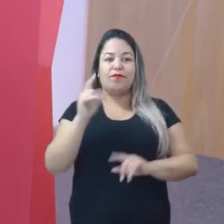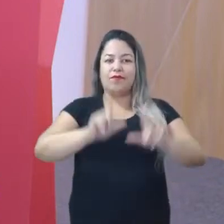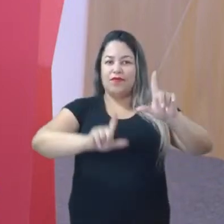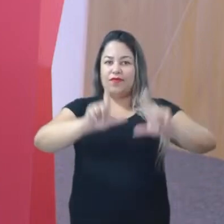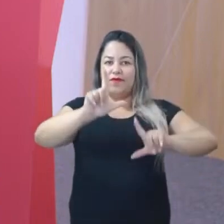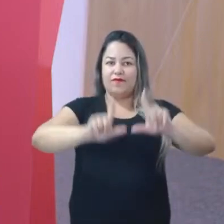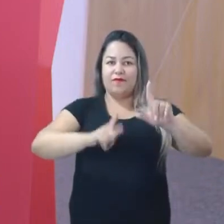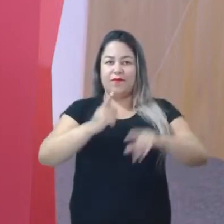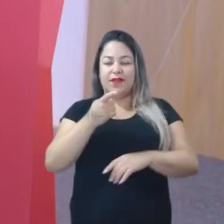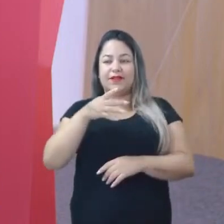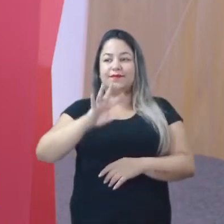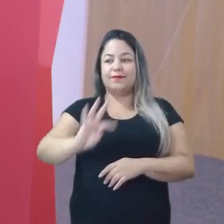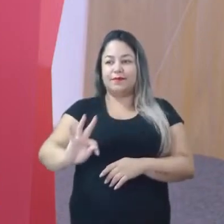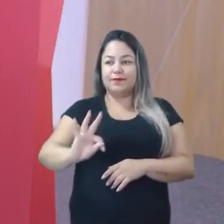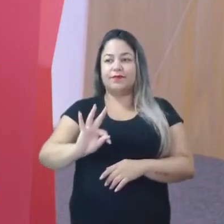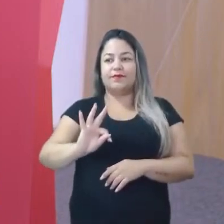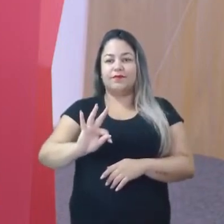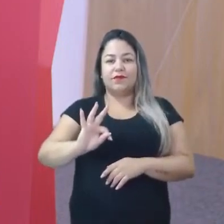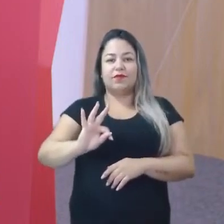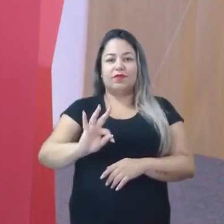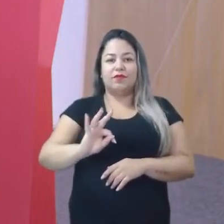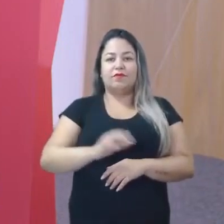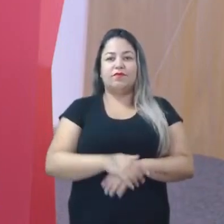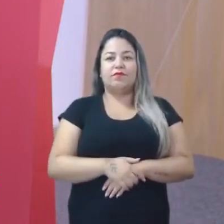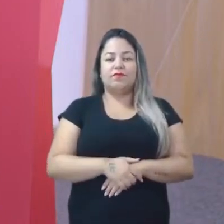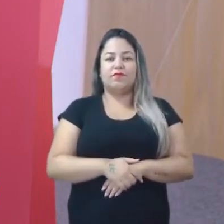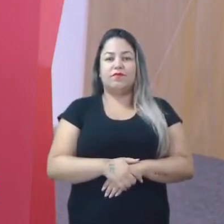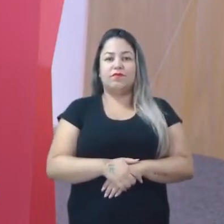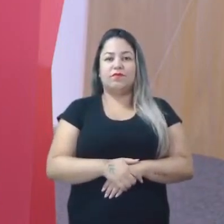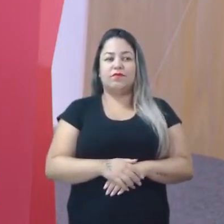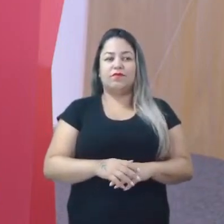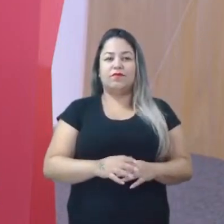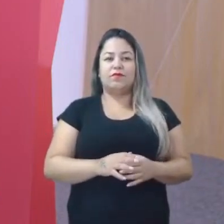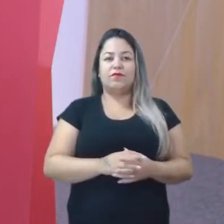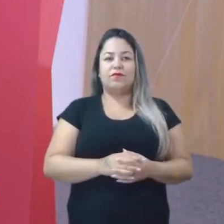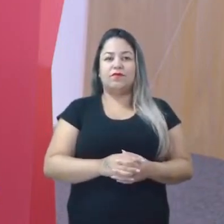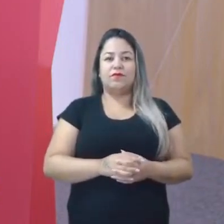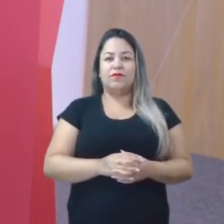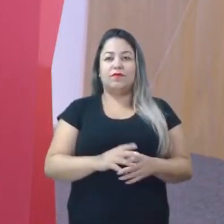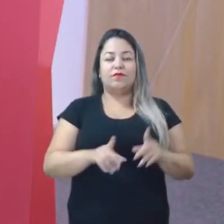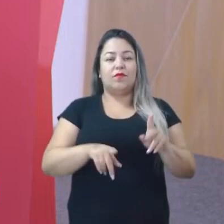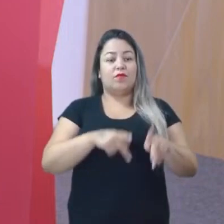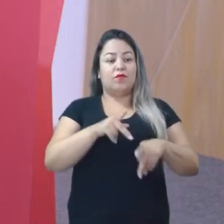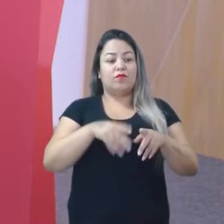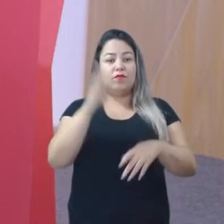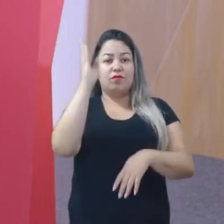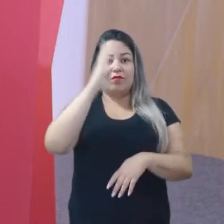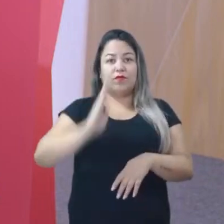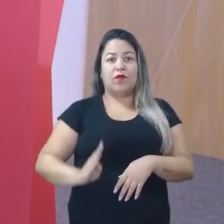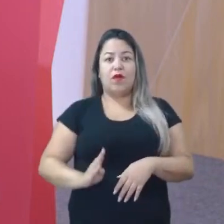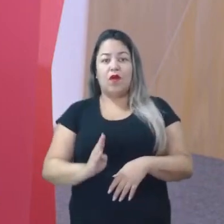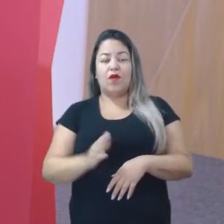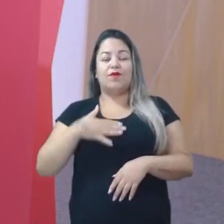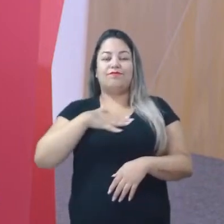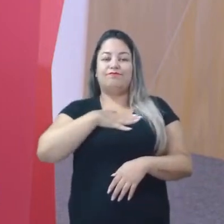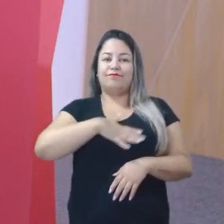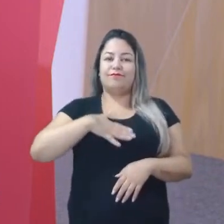PT, que comunica para toda a população brasileira. Que honra estar aqui com